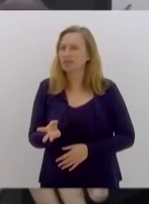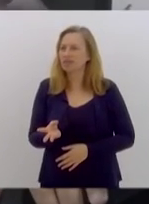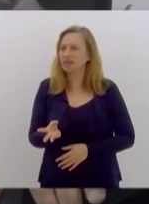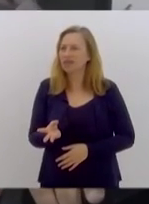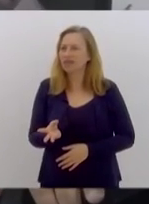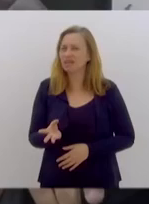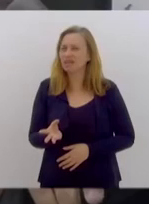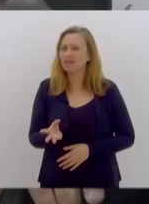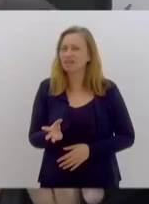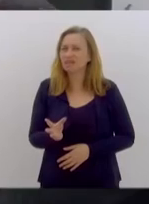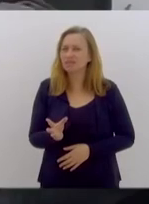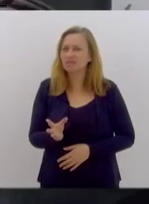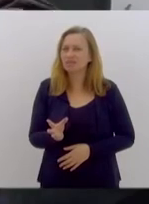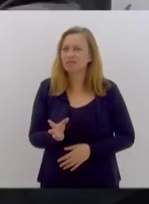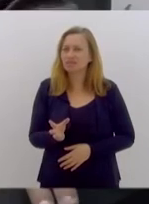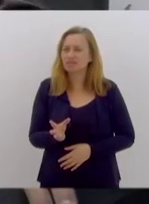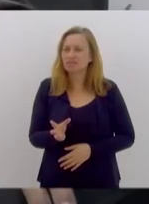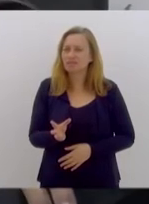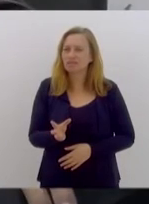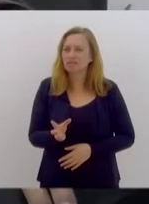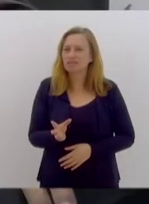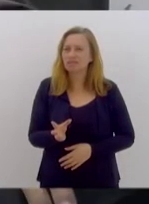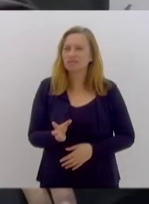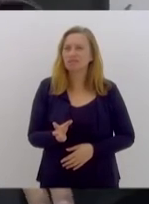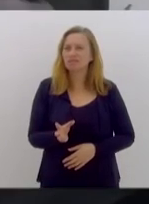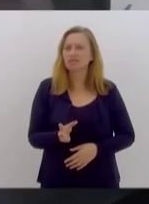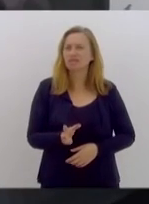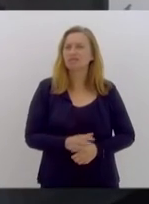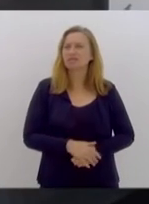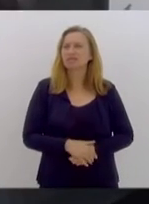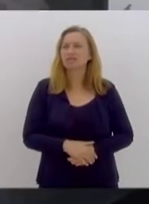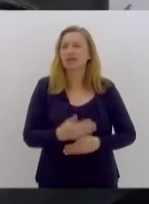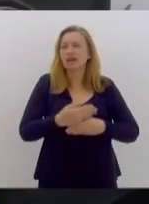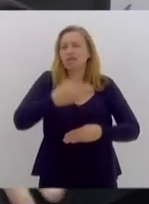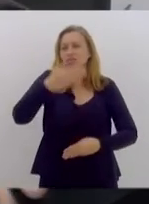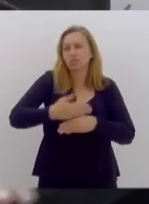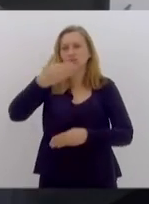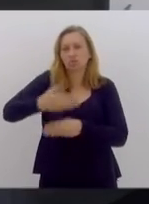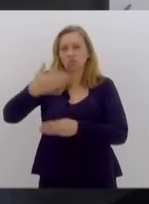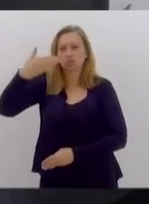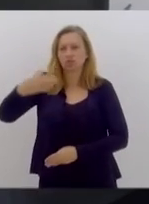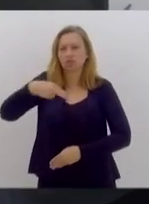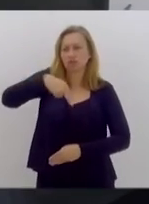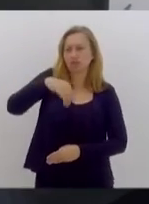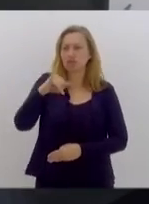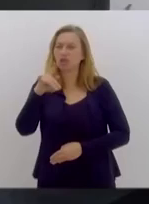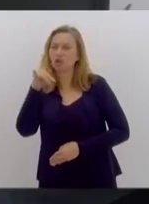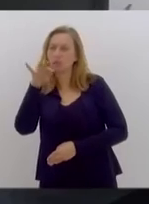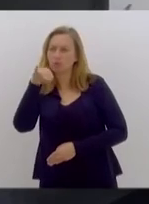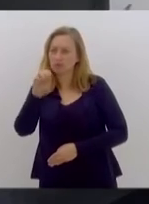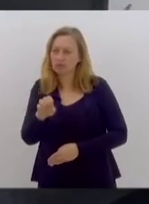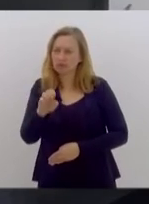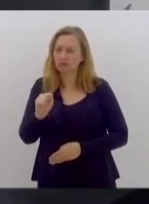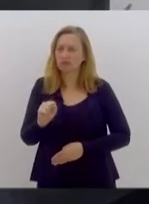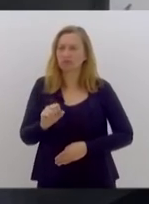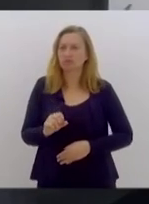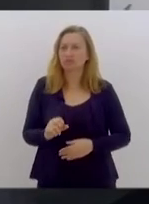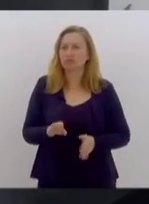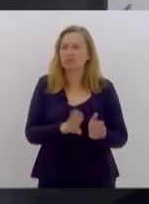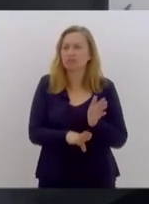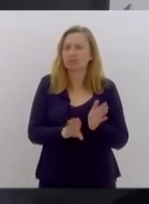oxente bota tijolo de cimento à vontade eu quero saber efetivamente vai gastar